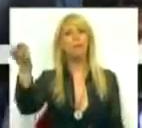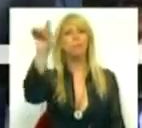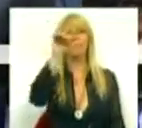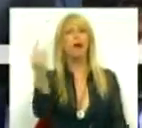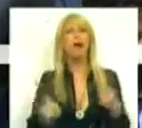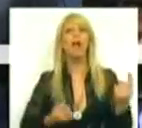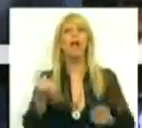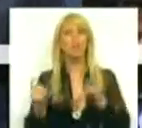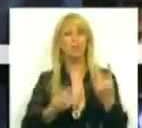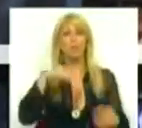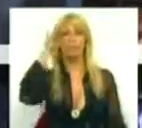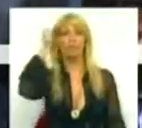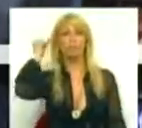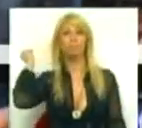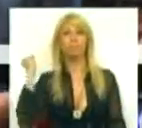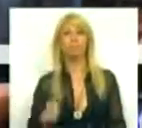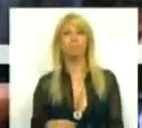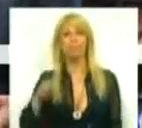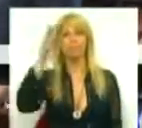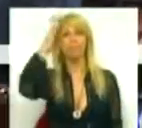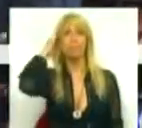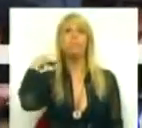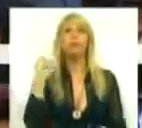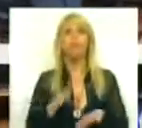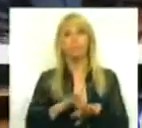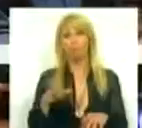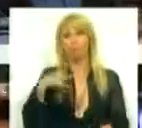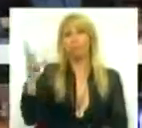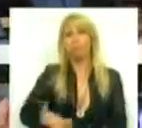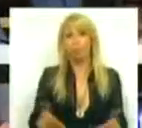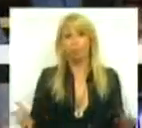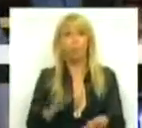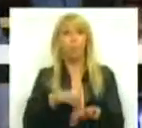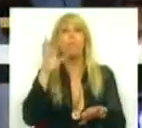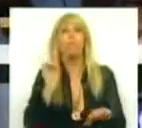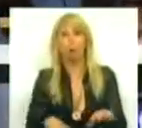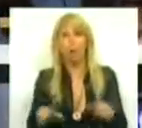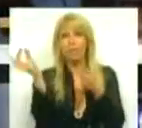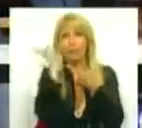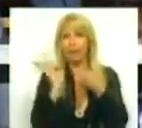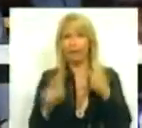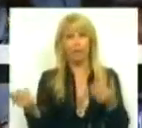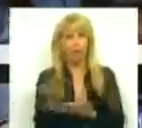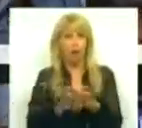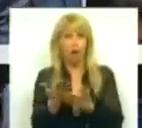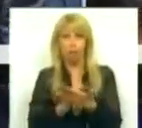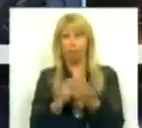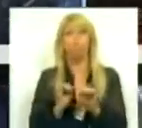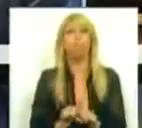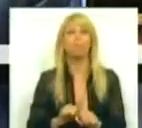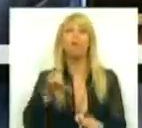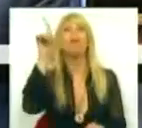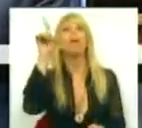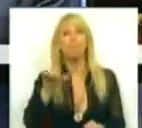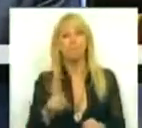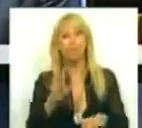esquecem que Portugal, fruto das características da sua economia, mas também muito fruto dos